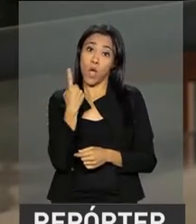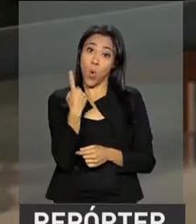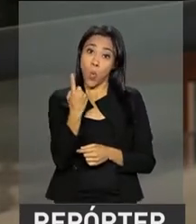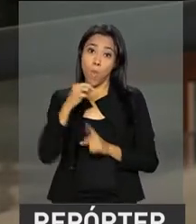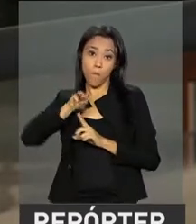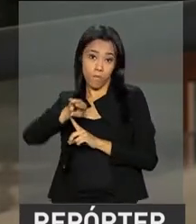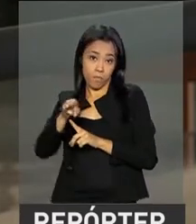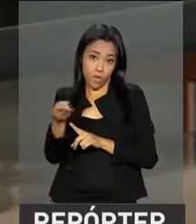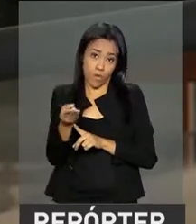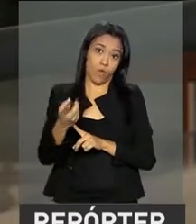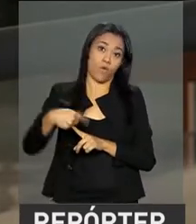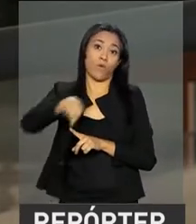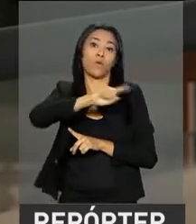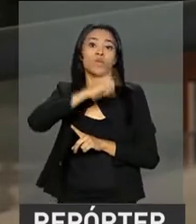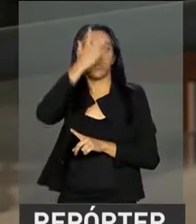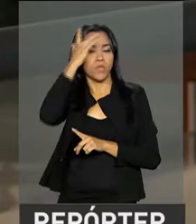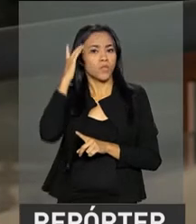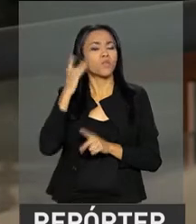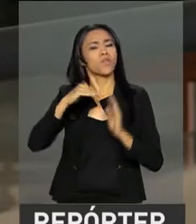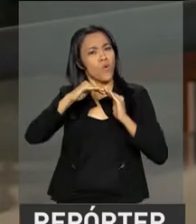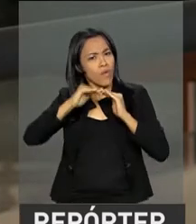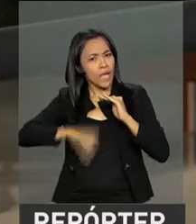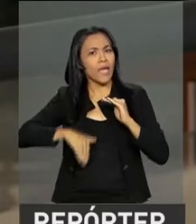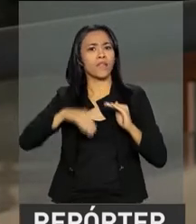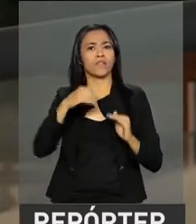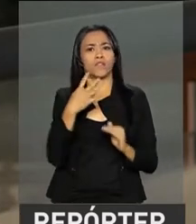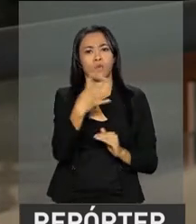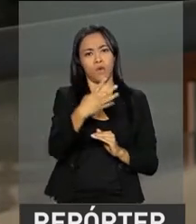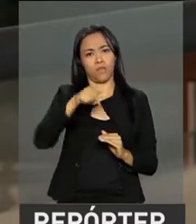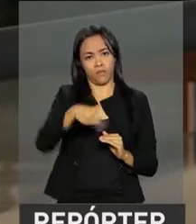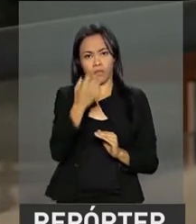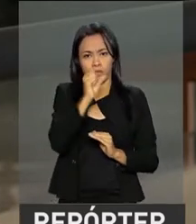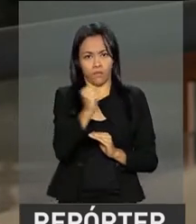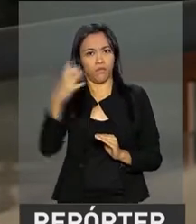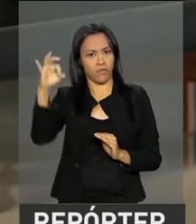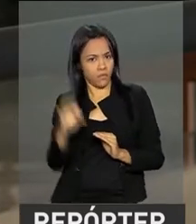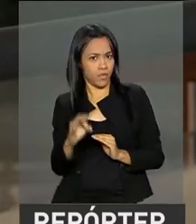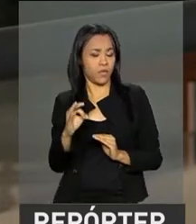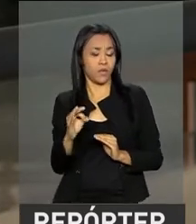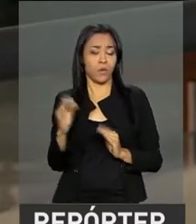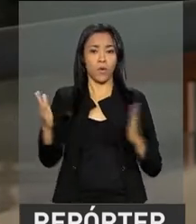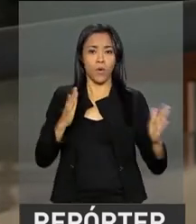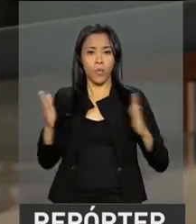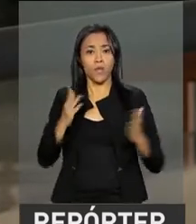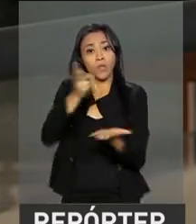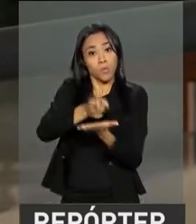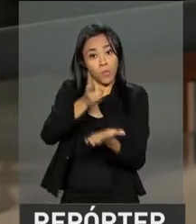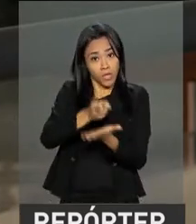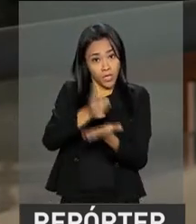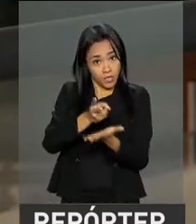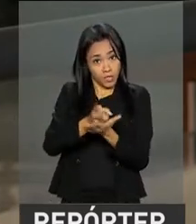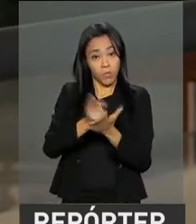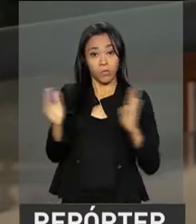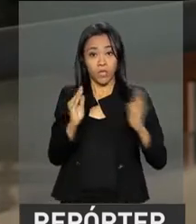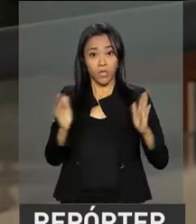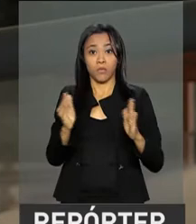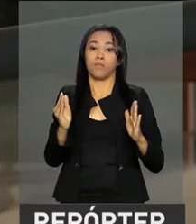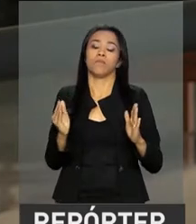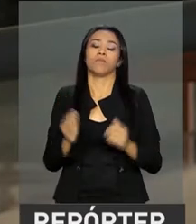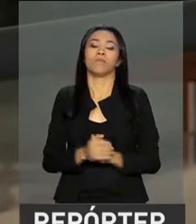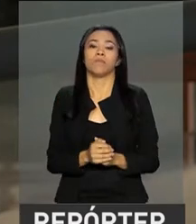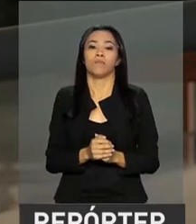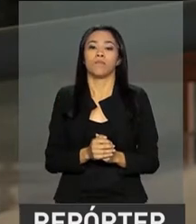milhões de pessoas, queda de 4,8% em relação ao trimestre anterior. Já a